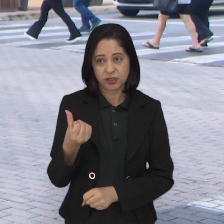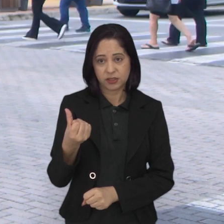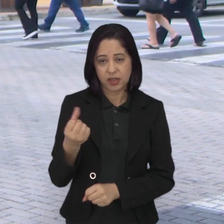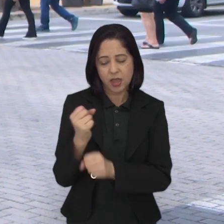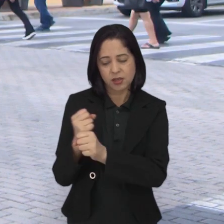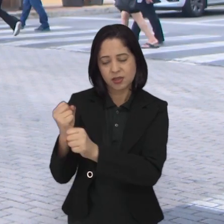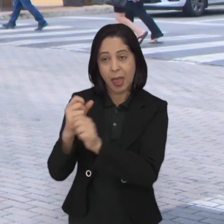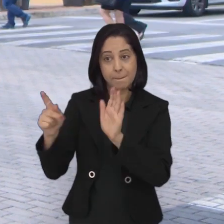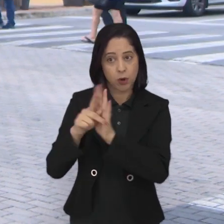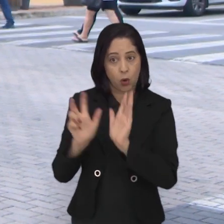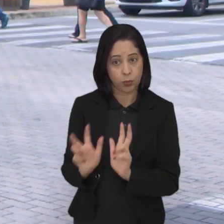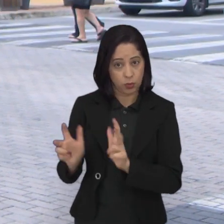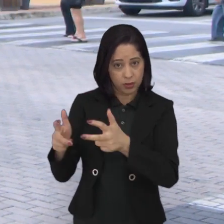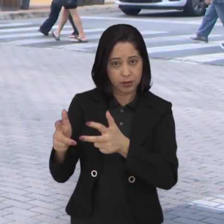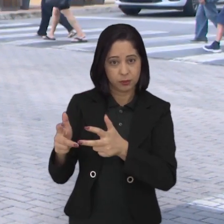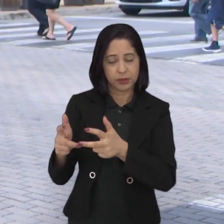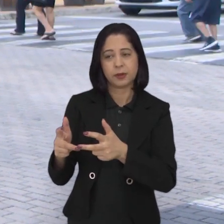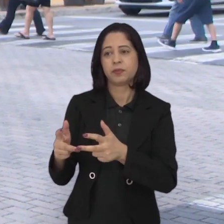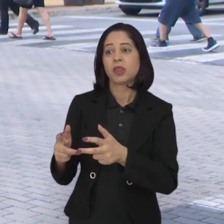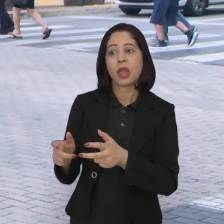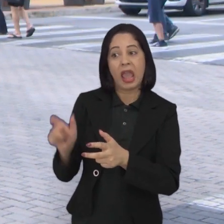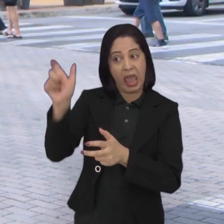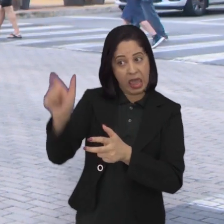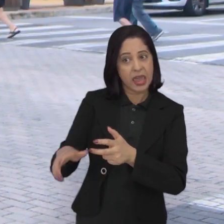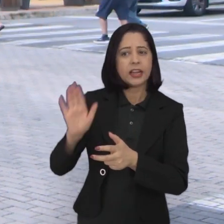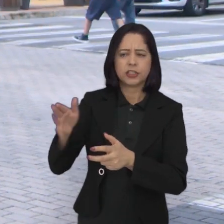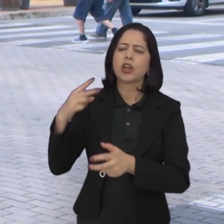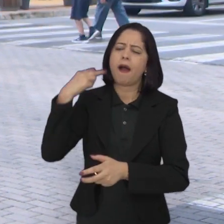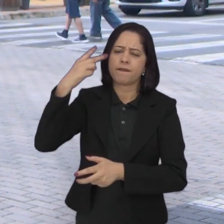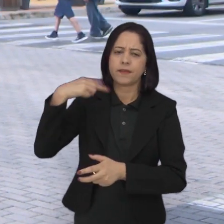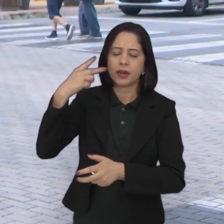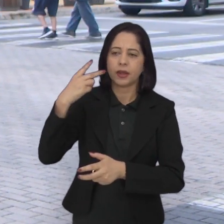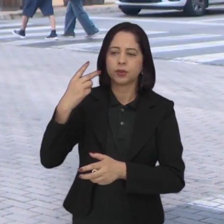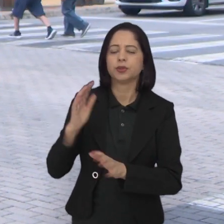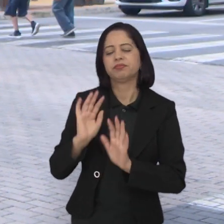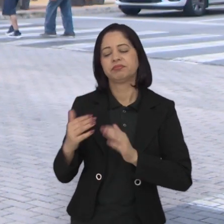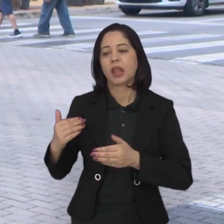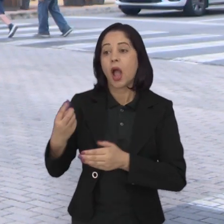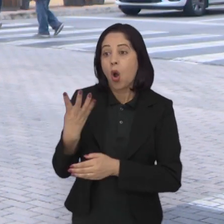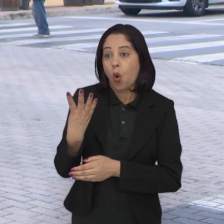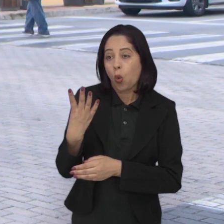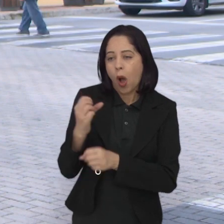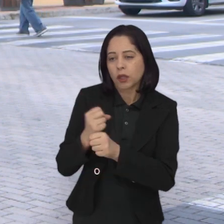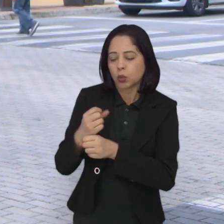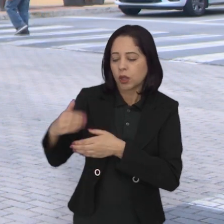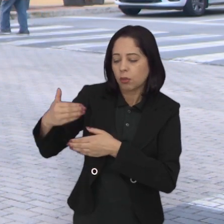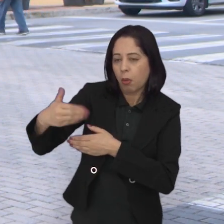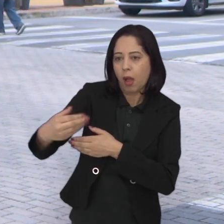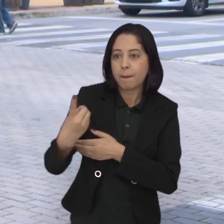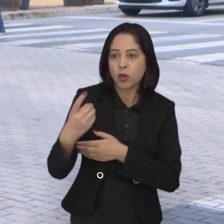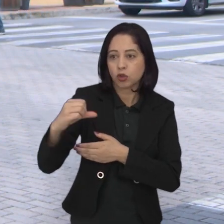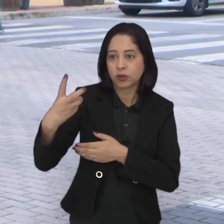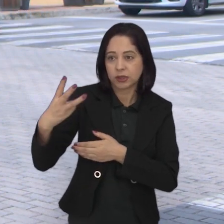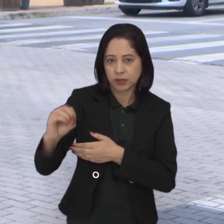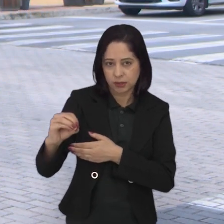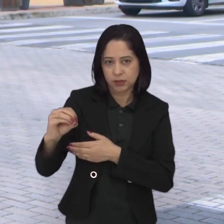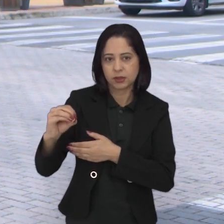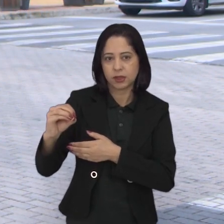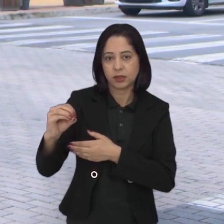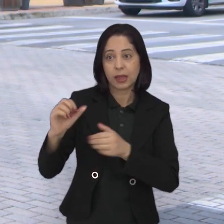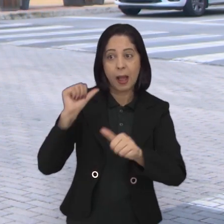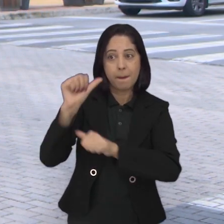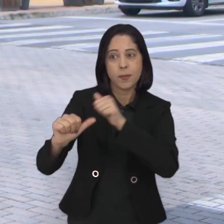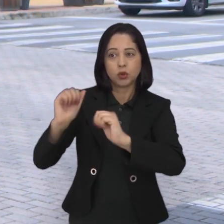Municipal. Nessa época, o comerciante já era vereador. 4 anos depois, em 1930, o local virou endereço da